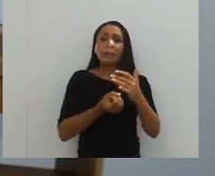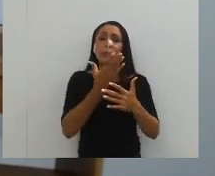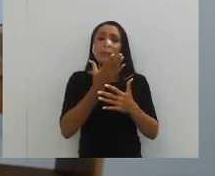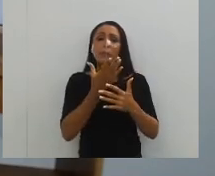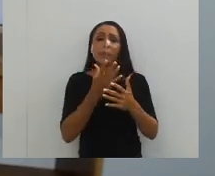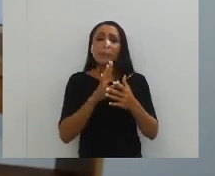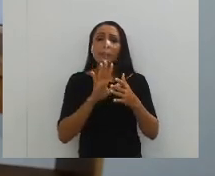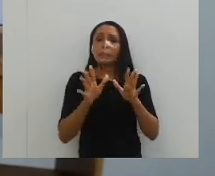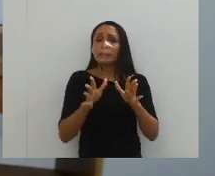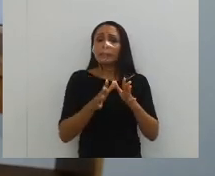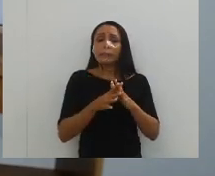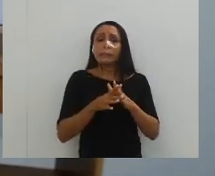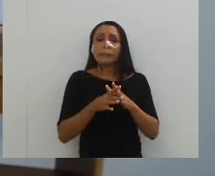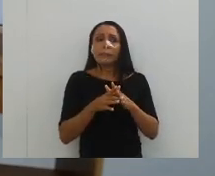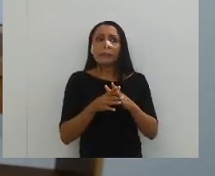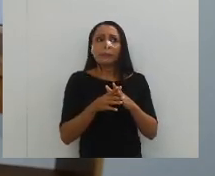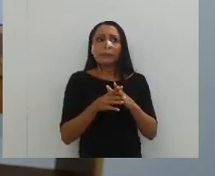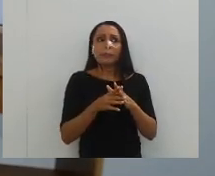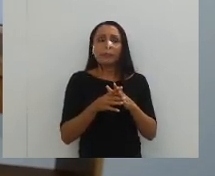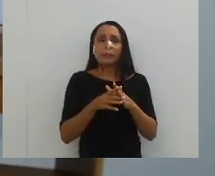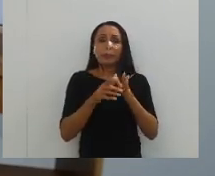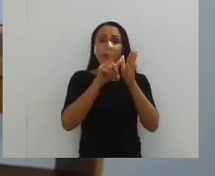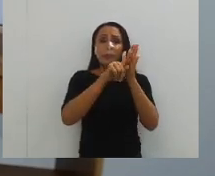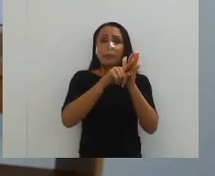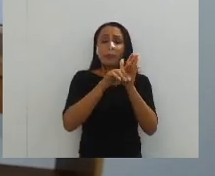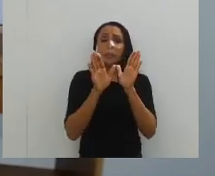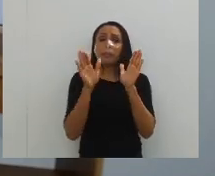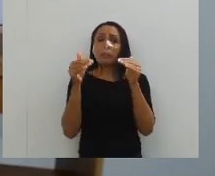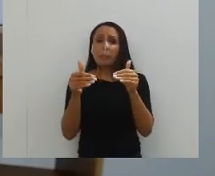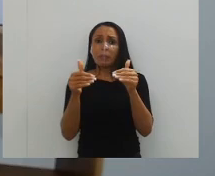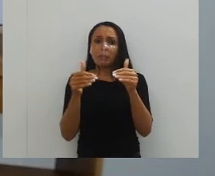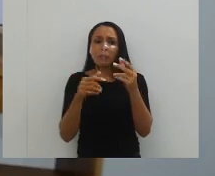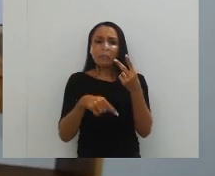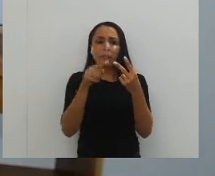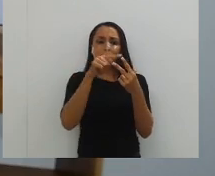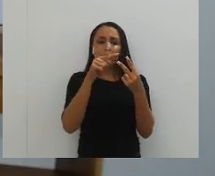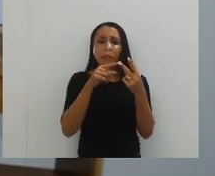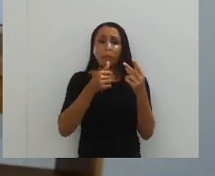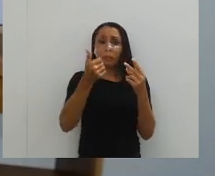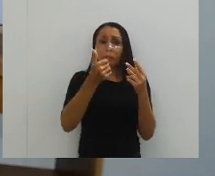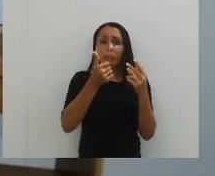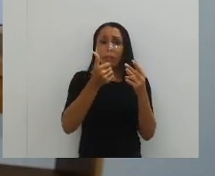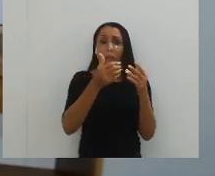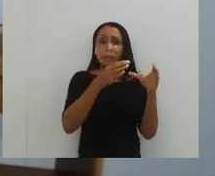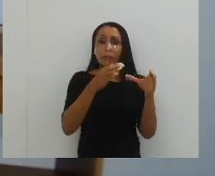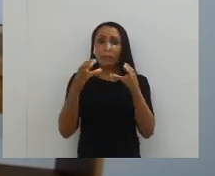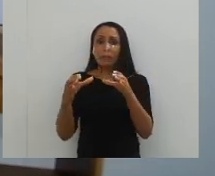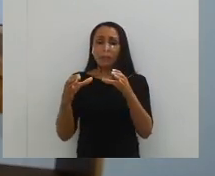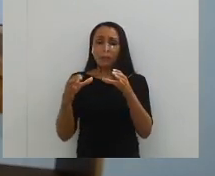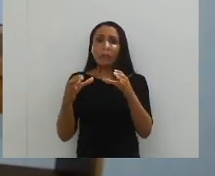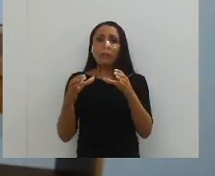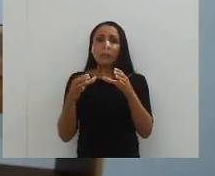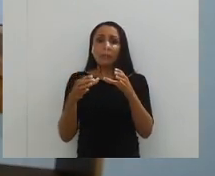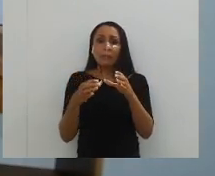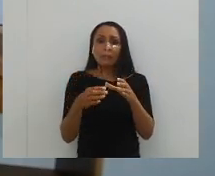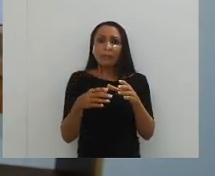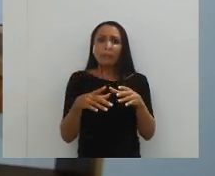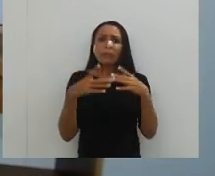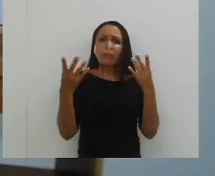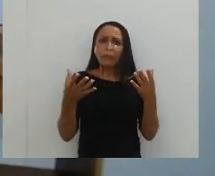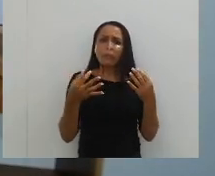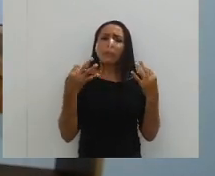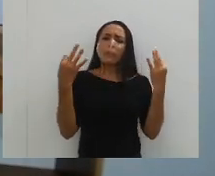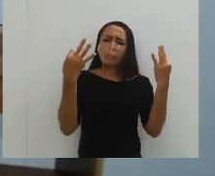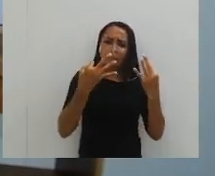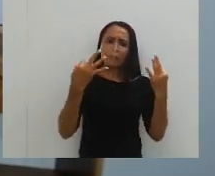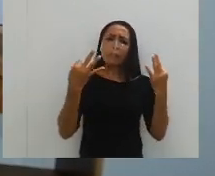sem querer, querendo, o gênero e a espécie. As duas primeiras categorias. Quando ele viu que isso aí deu muito certo, ele